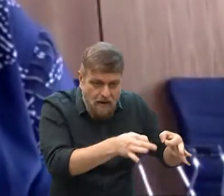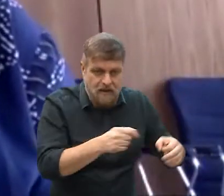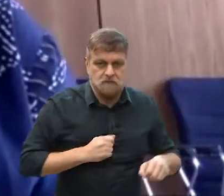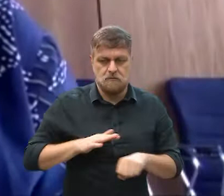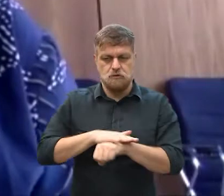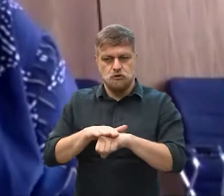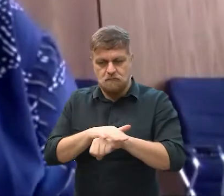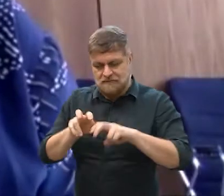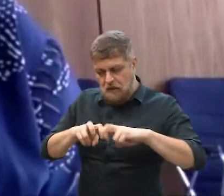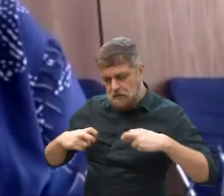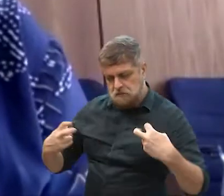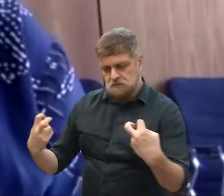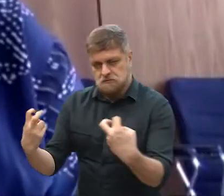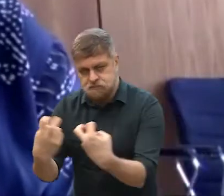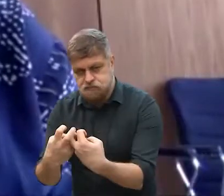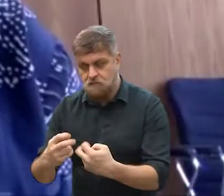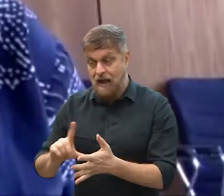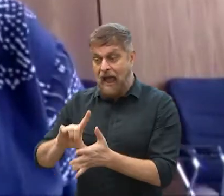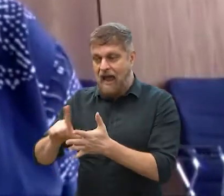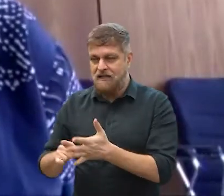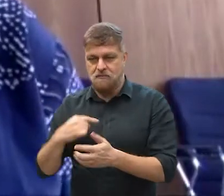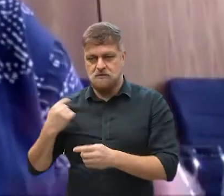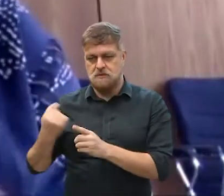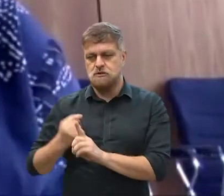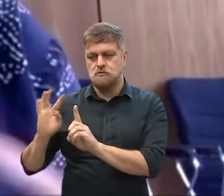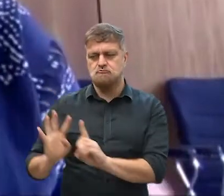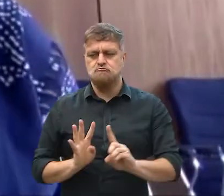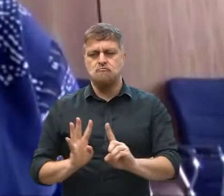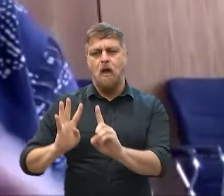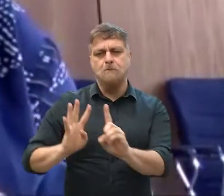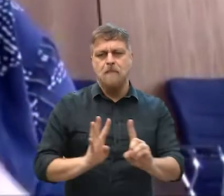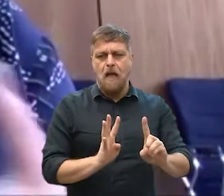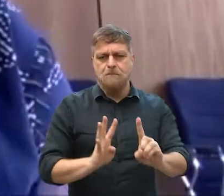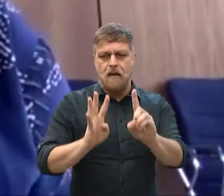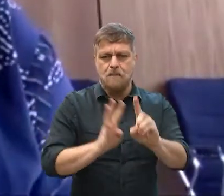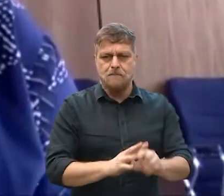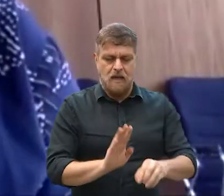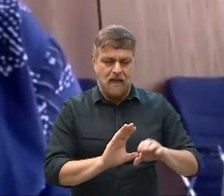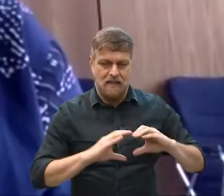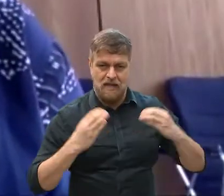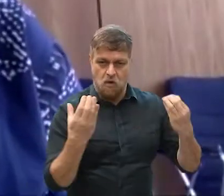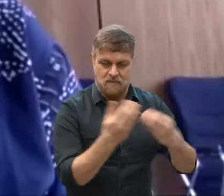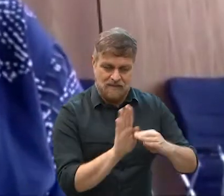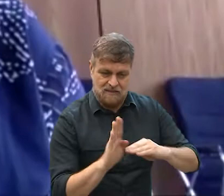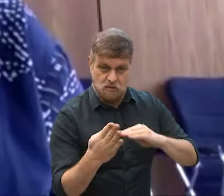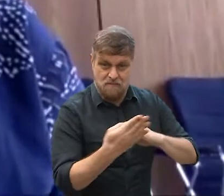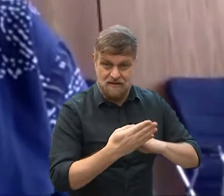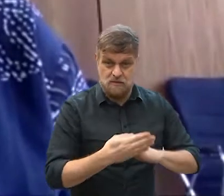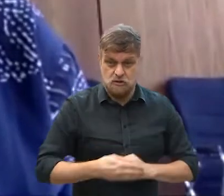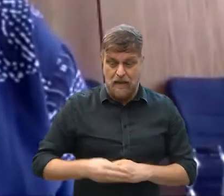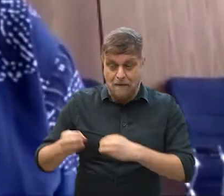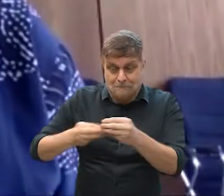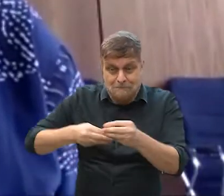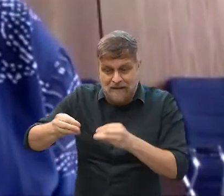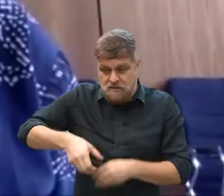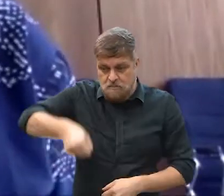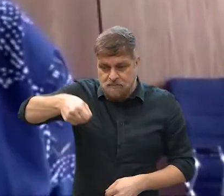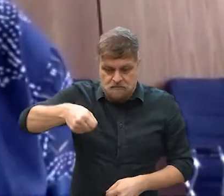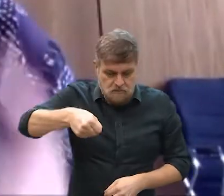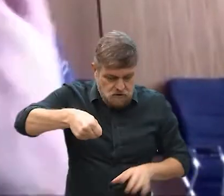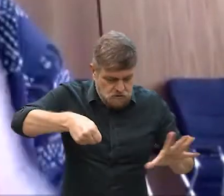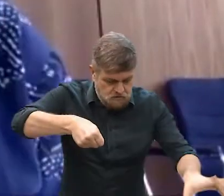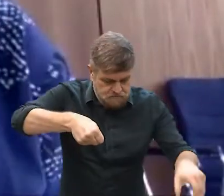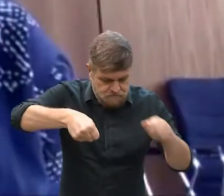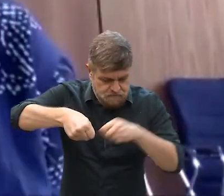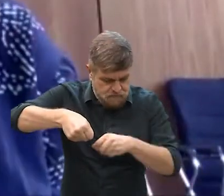gente circulava pela comunidade, pelas vielas, pelos becos, e começamos a levar saco de lixo para que a gente pudesse